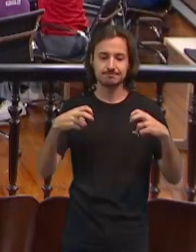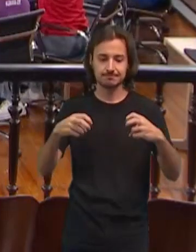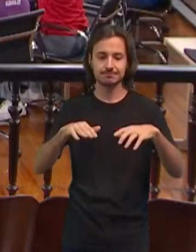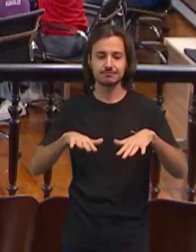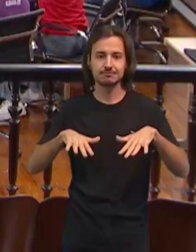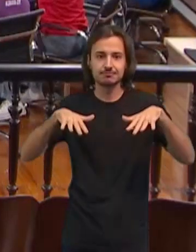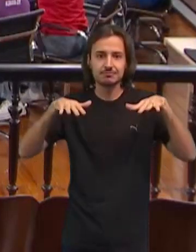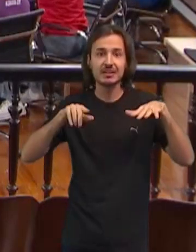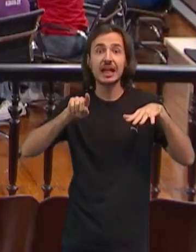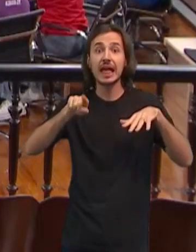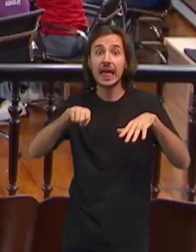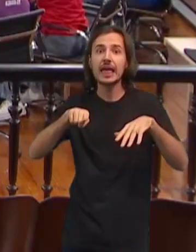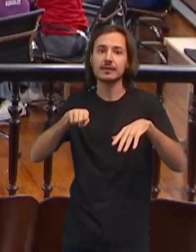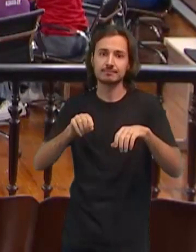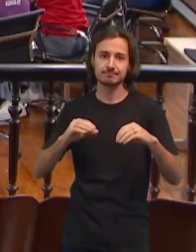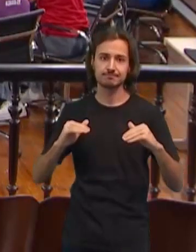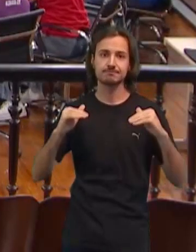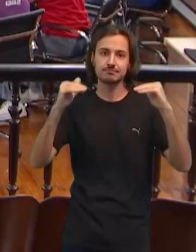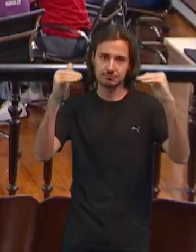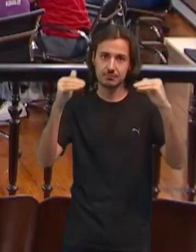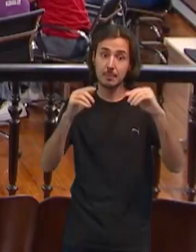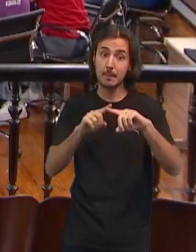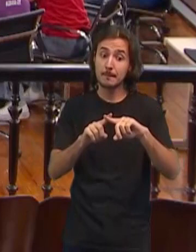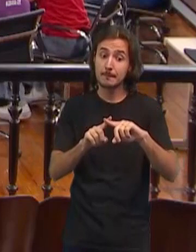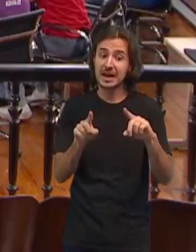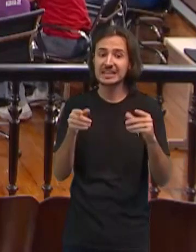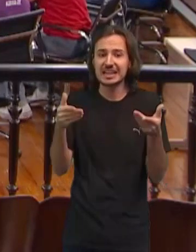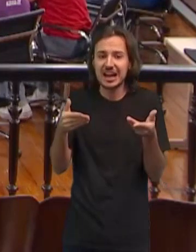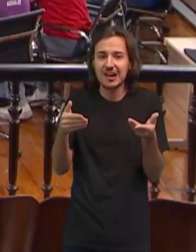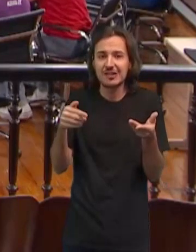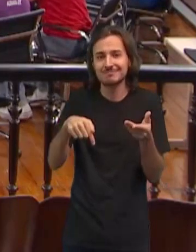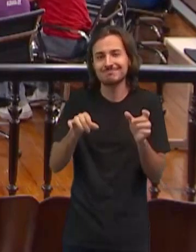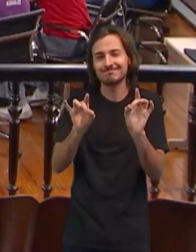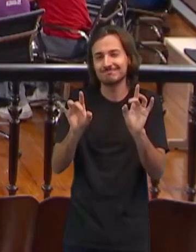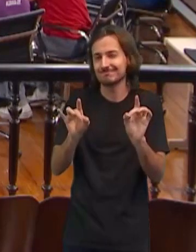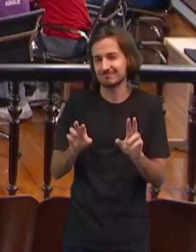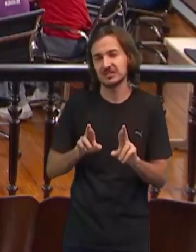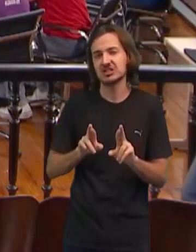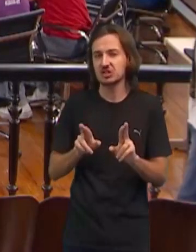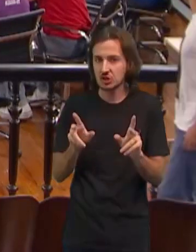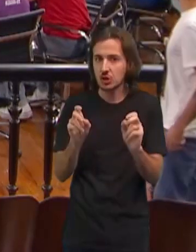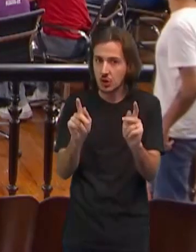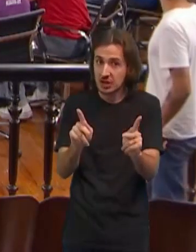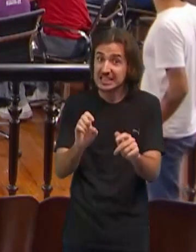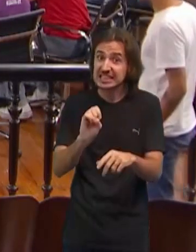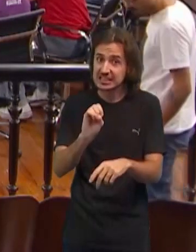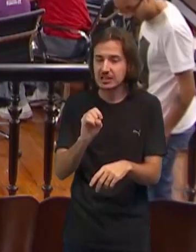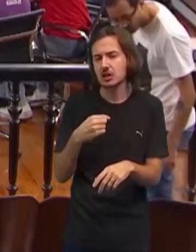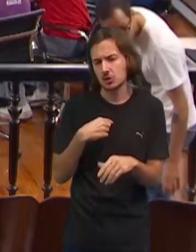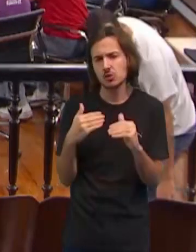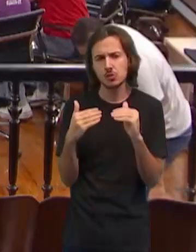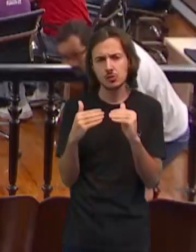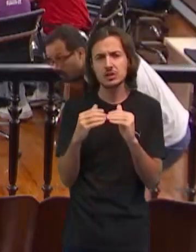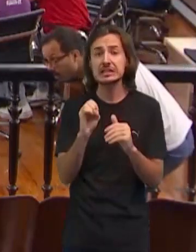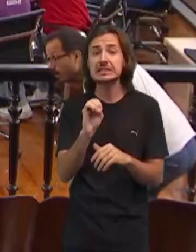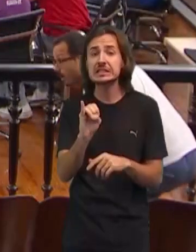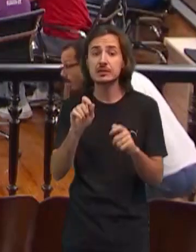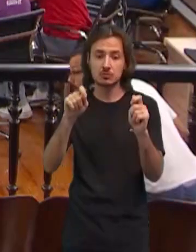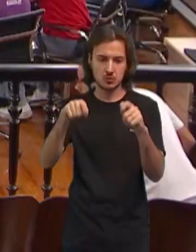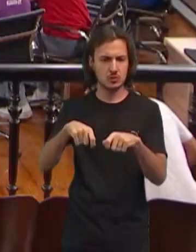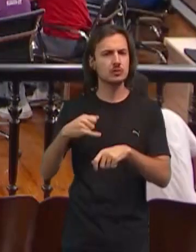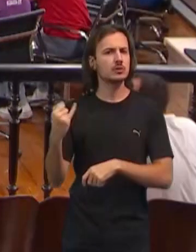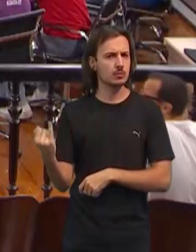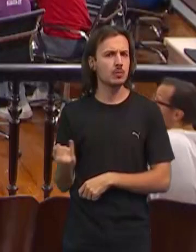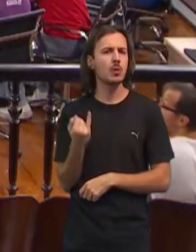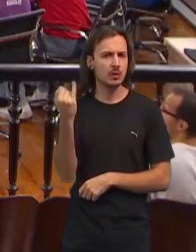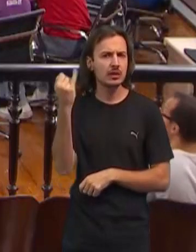nesse caso é um caso omisso, espero que o senhor entenda e concordo plenamente que se fosse possível, seria muito importante, haja vista lá essa